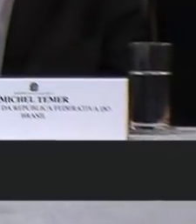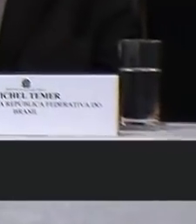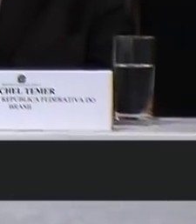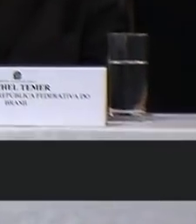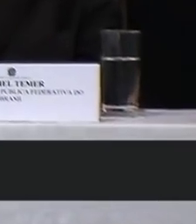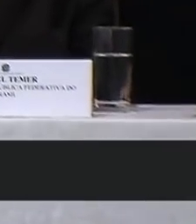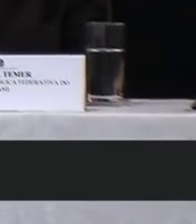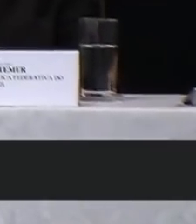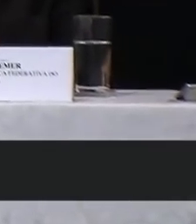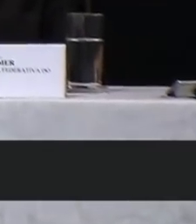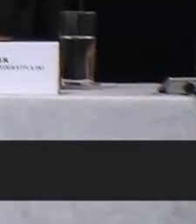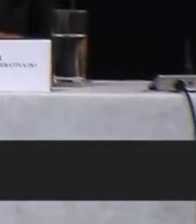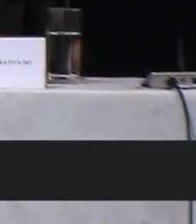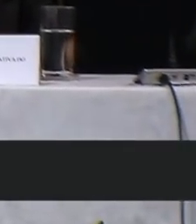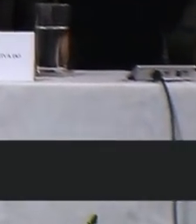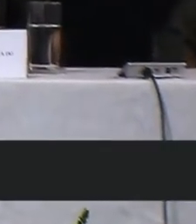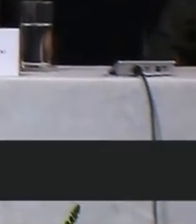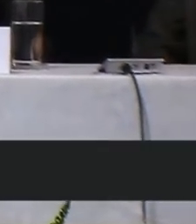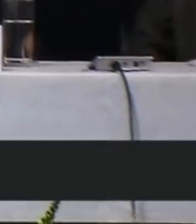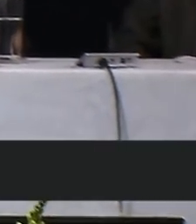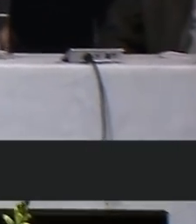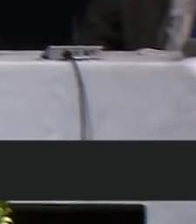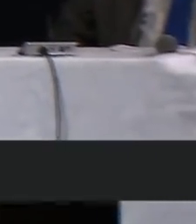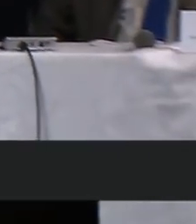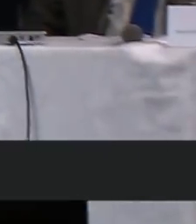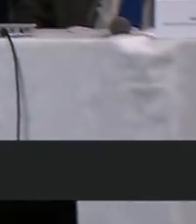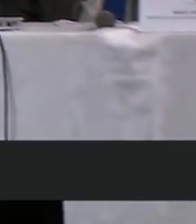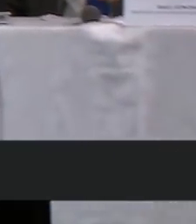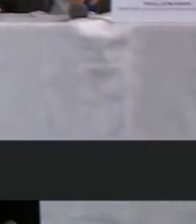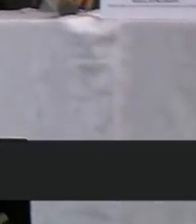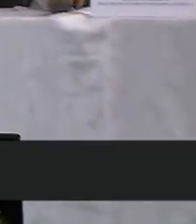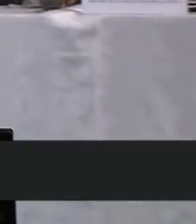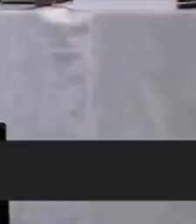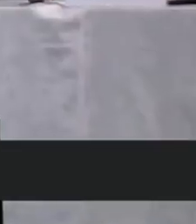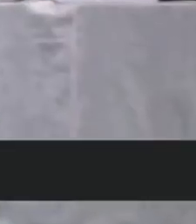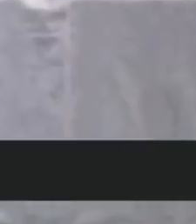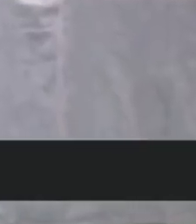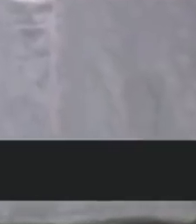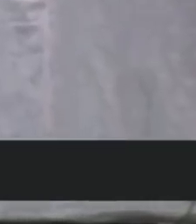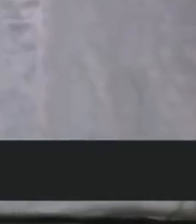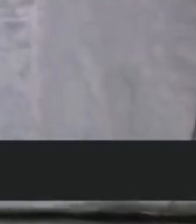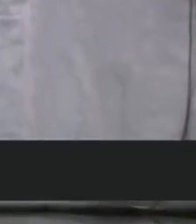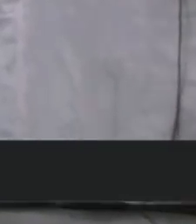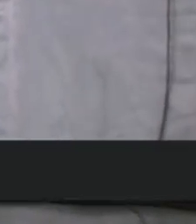Senhoras e senhores, com a palavra o presidente da República, Michel Temer.